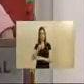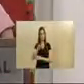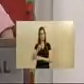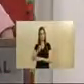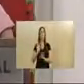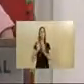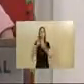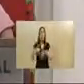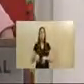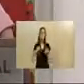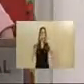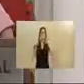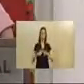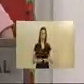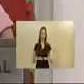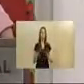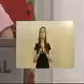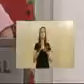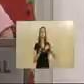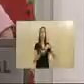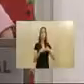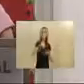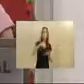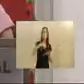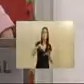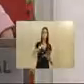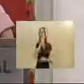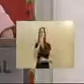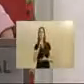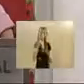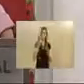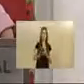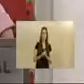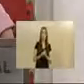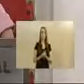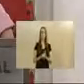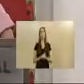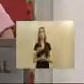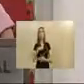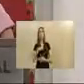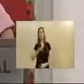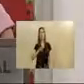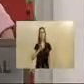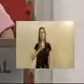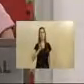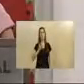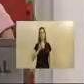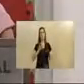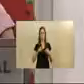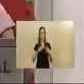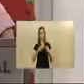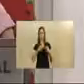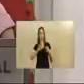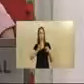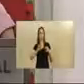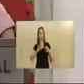fase classificatória com a modalidade de dança de casal e o ritmo serão valsa xote e vaneirão estarão